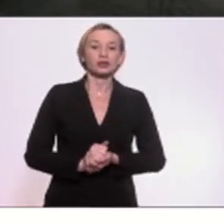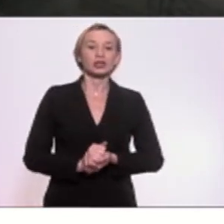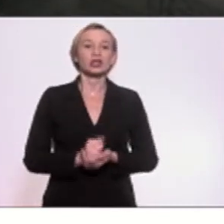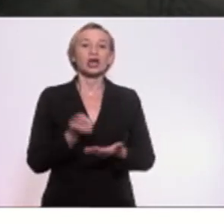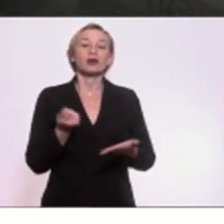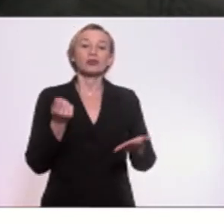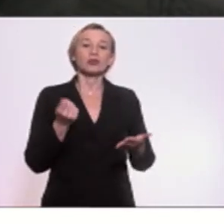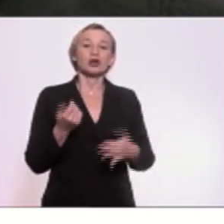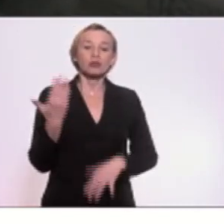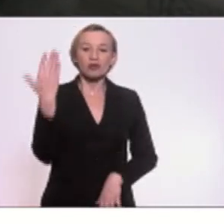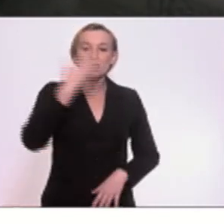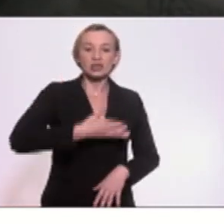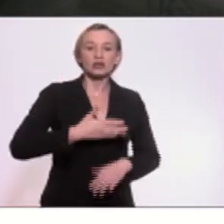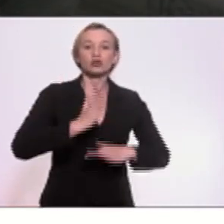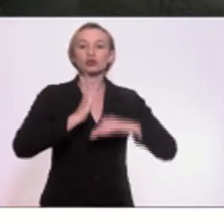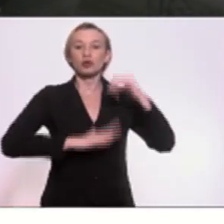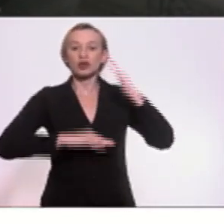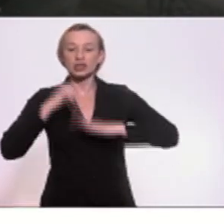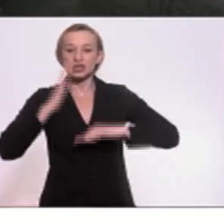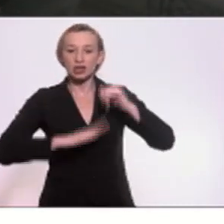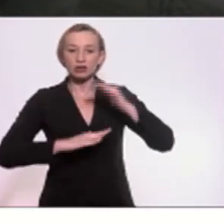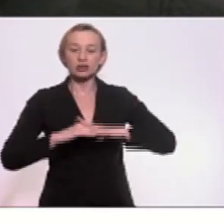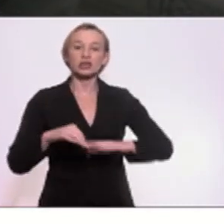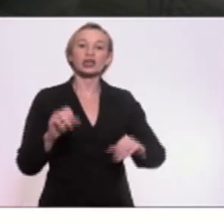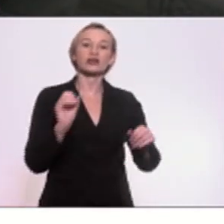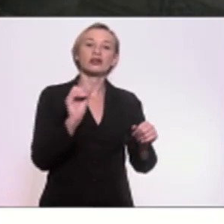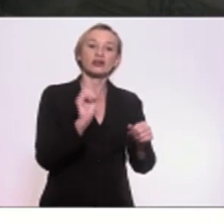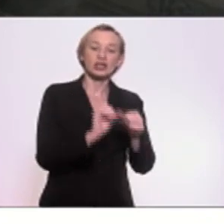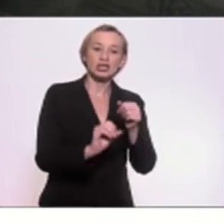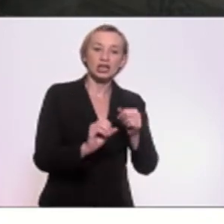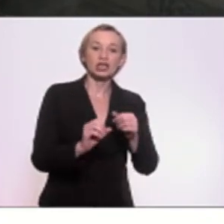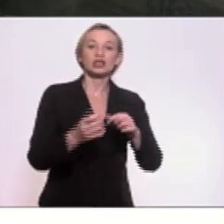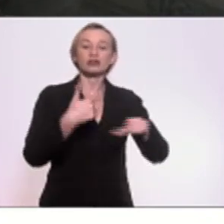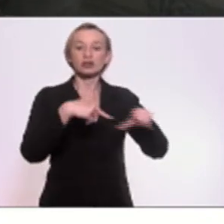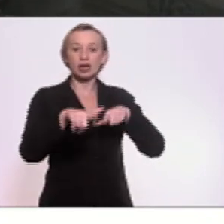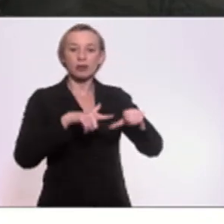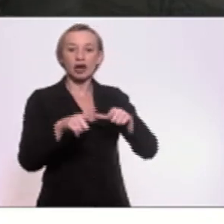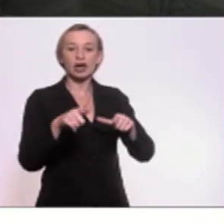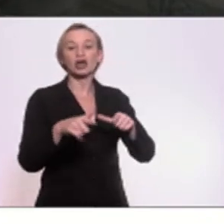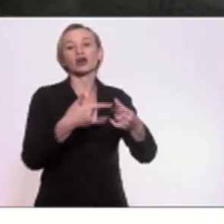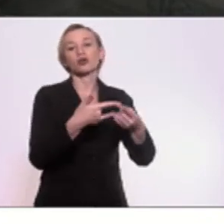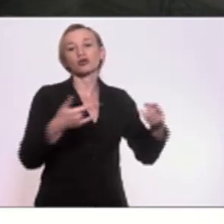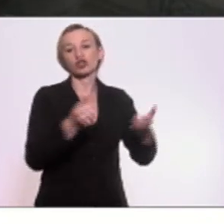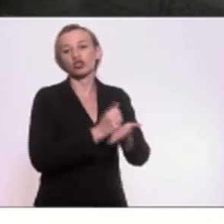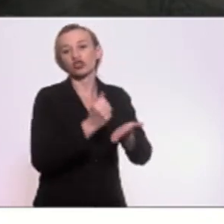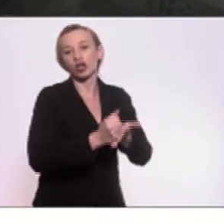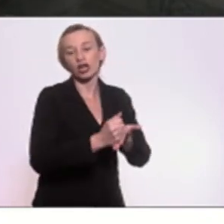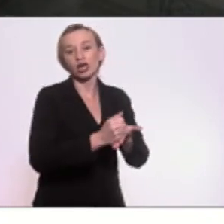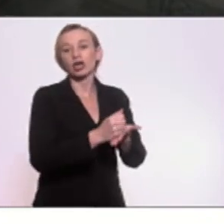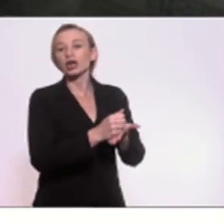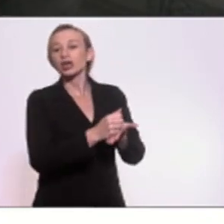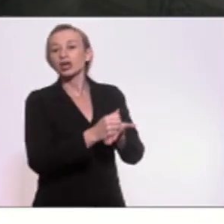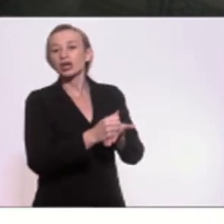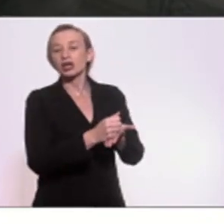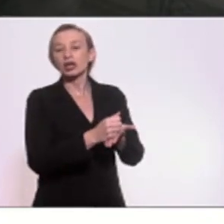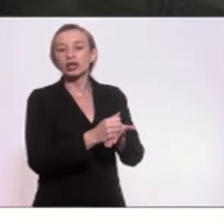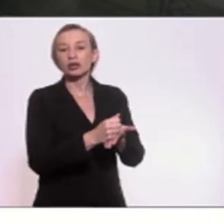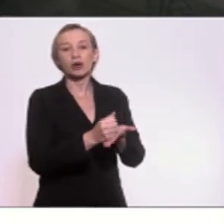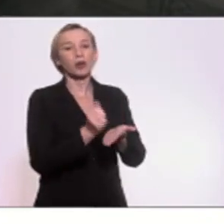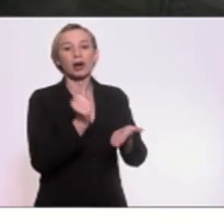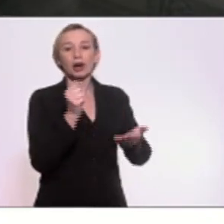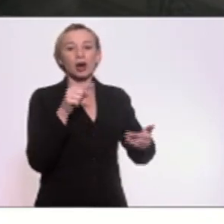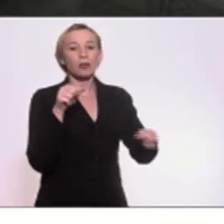comprovação da condição dos profissionais será feita para os que estão em efetivo exercício através de contra-cheque ou carteira funcional emitida pelo respectivo órgão empregador.